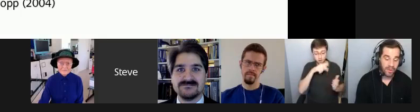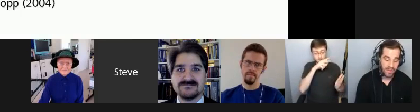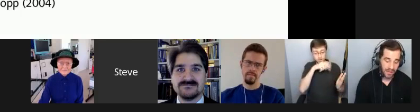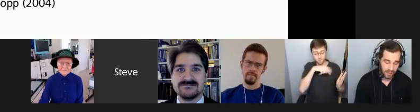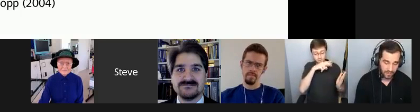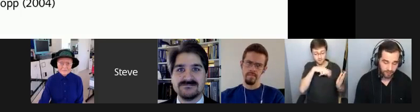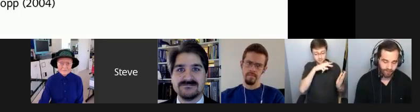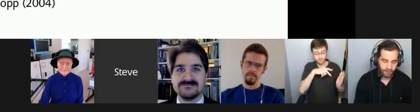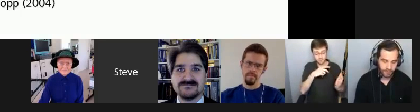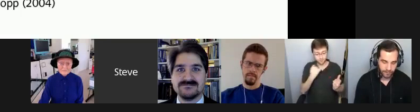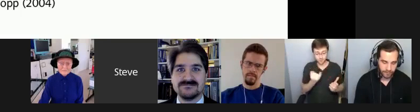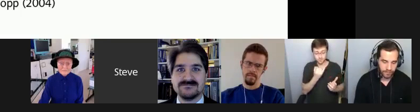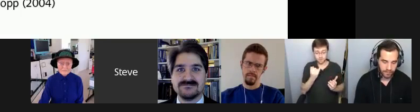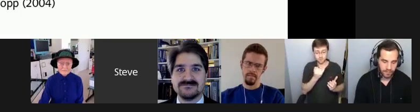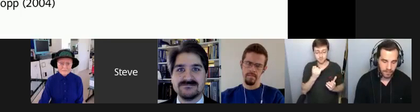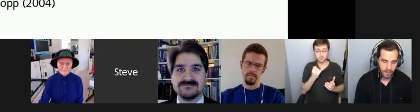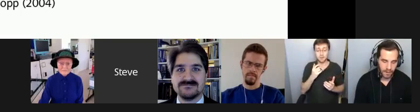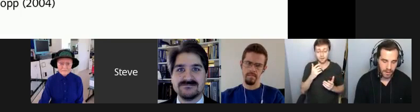o processo?